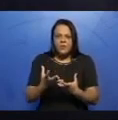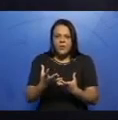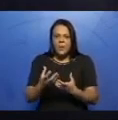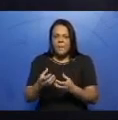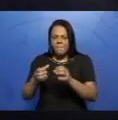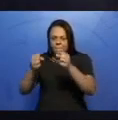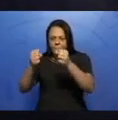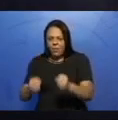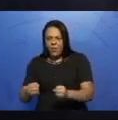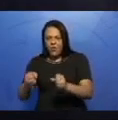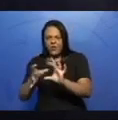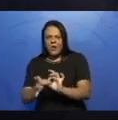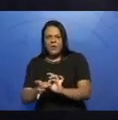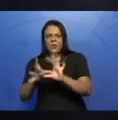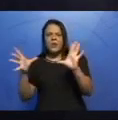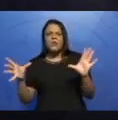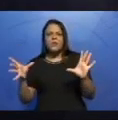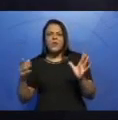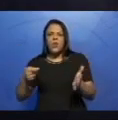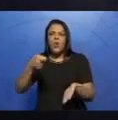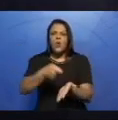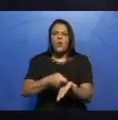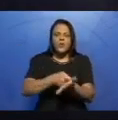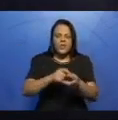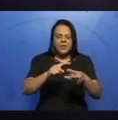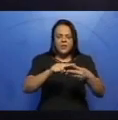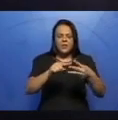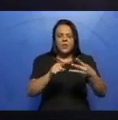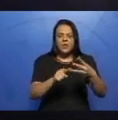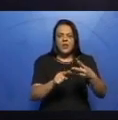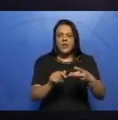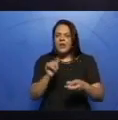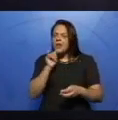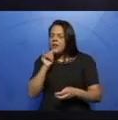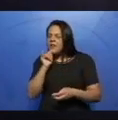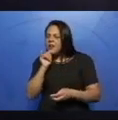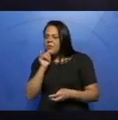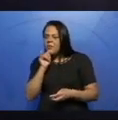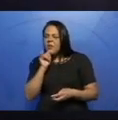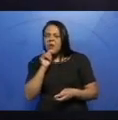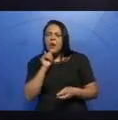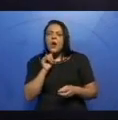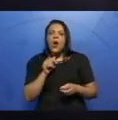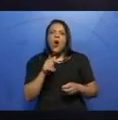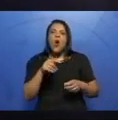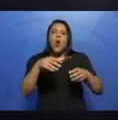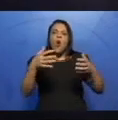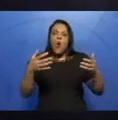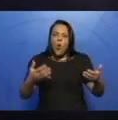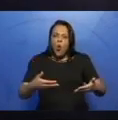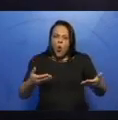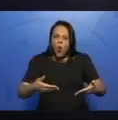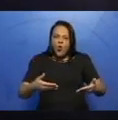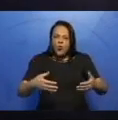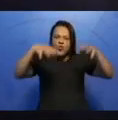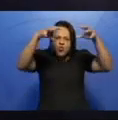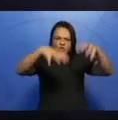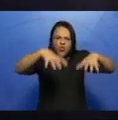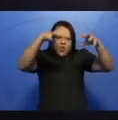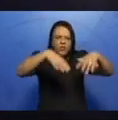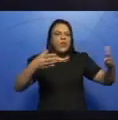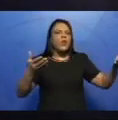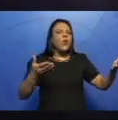permissão, obrigação. Olha lá o primeiro exemplo. Pode chover hoje. Eu tenho o verbo auxiliar pode, que é o